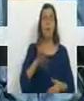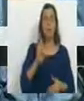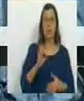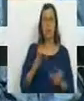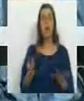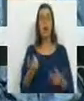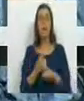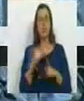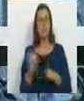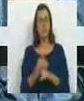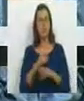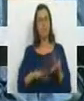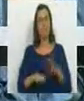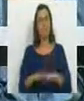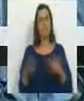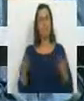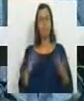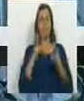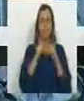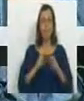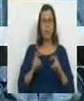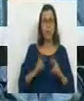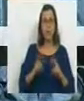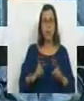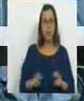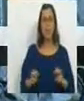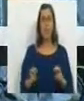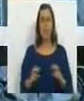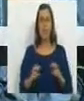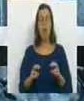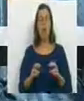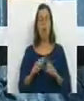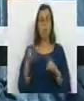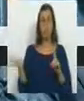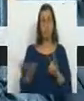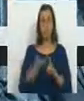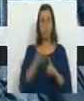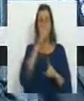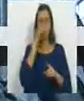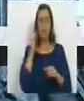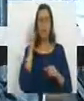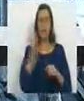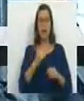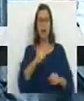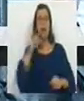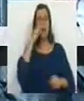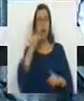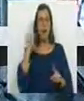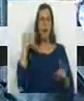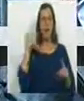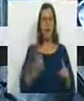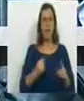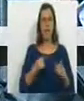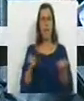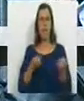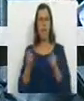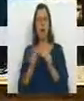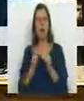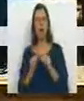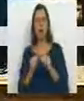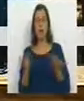Judiciária pelo trabalho que faz na investigação para punição da criminalidade mais grave, da criminalidade